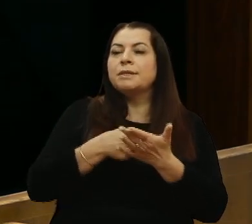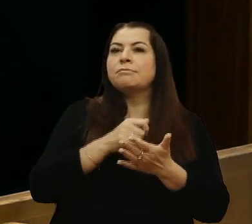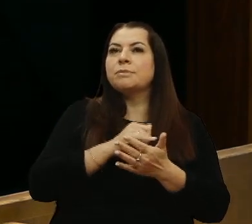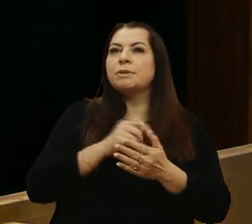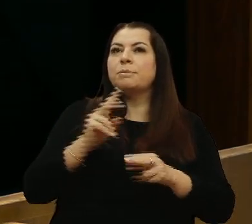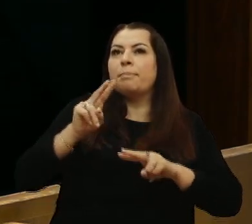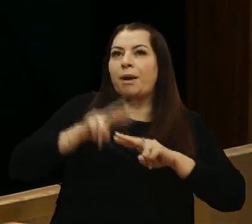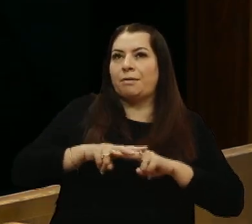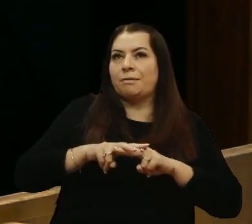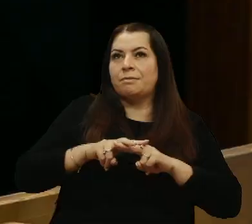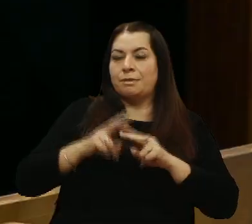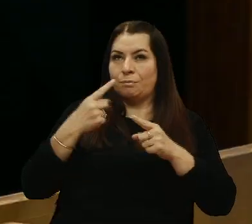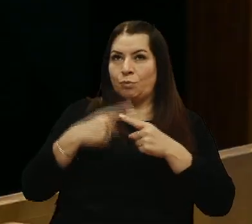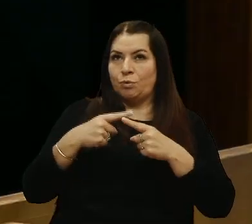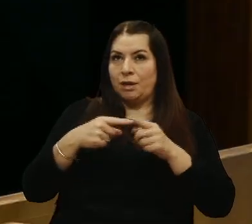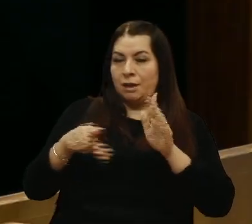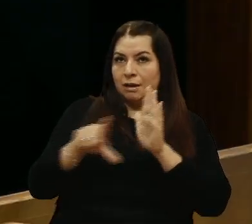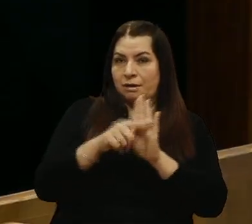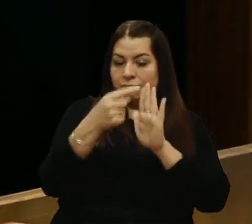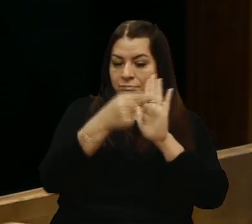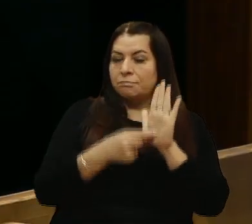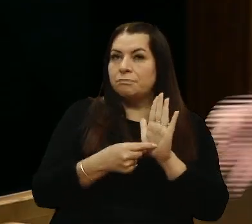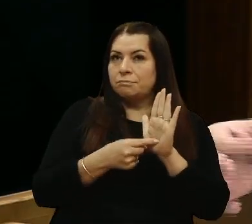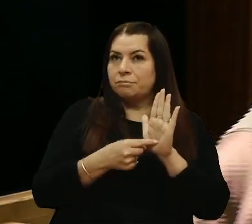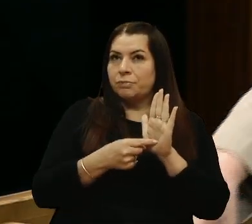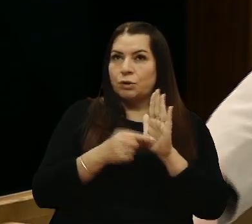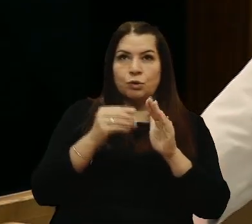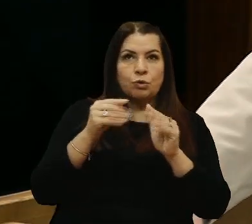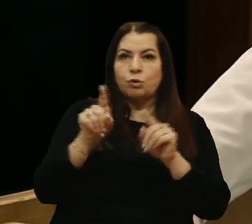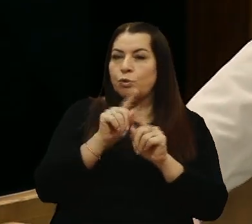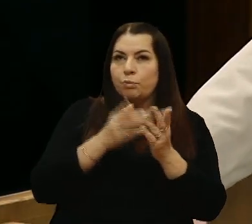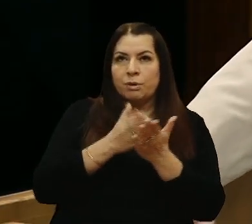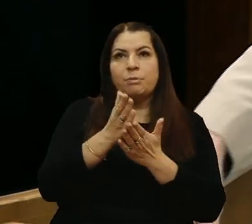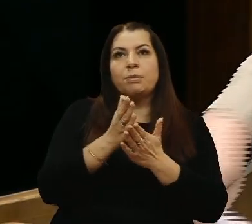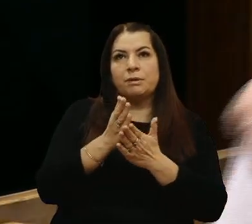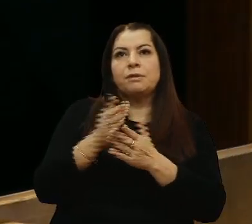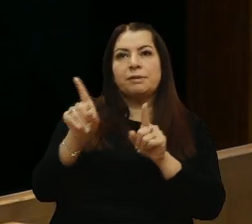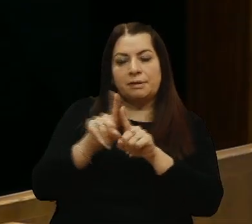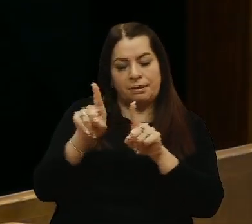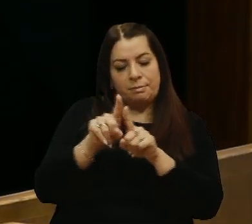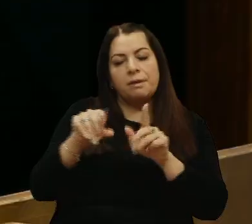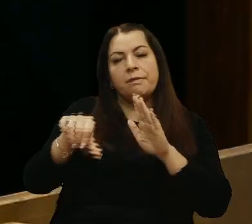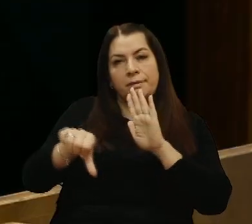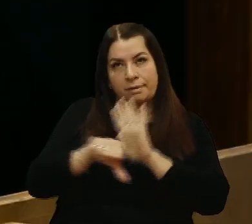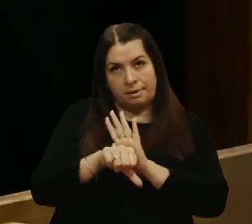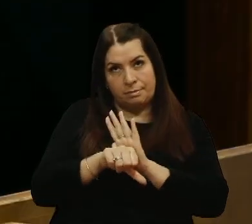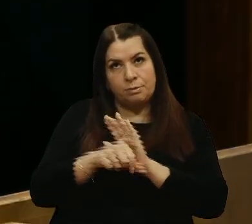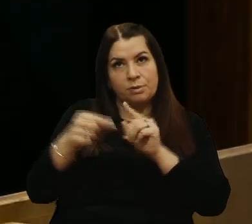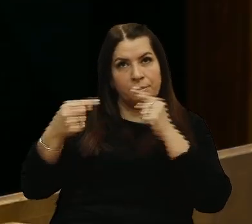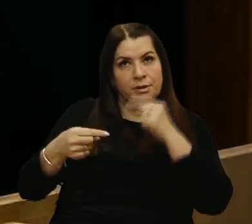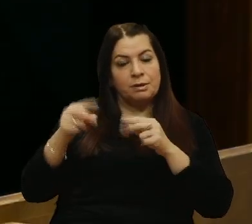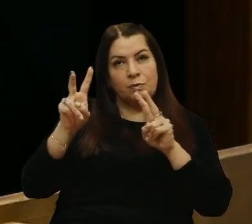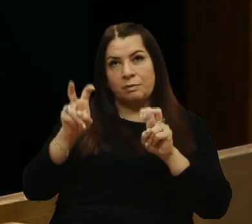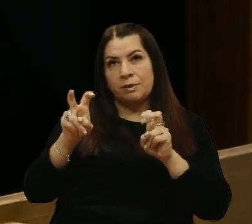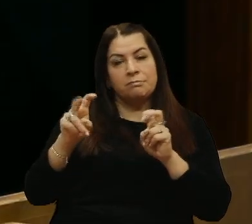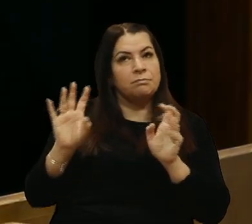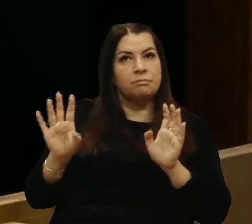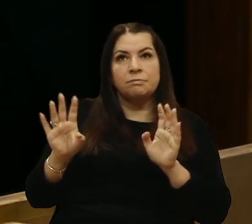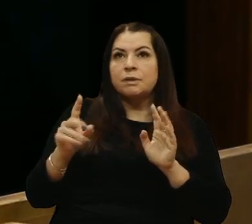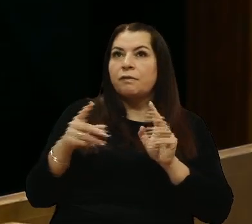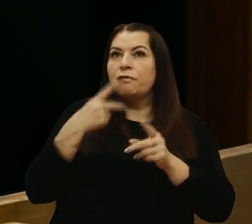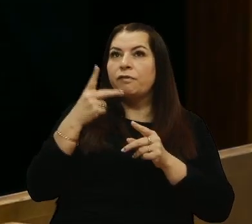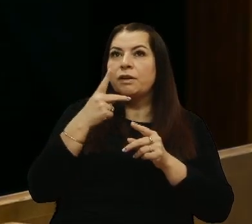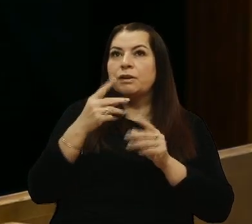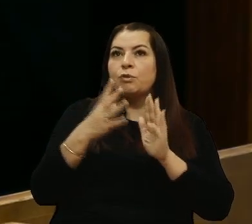de me prender, porque a lei determina que descumprimento de ordem judicial também é crime. Então, nós estamos debatendo um tema que exclusivamente trata